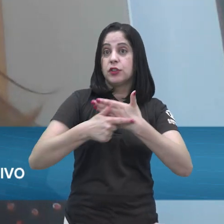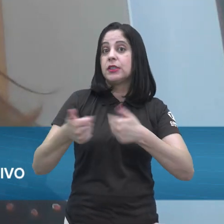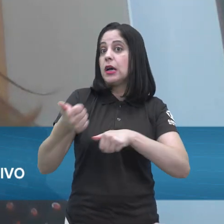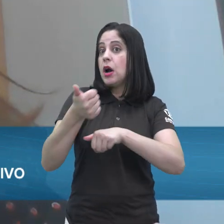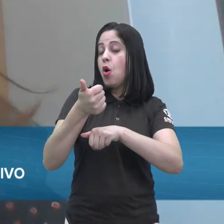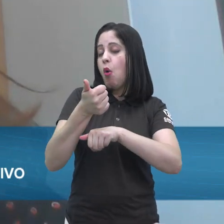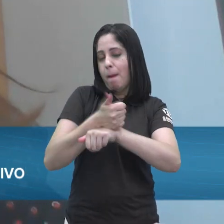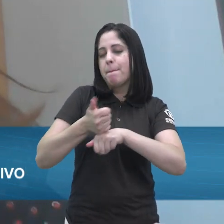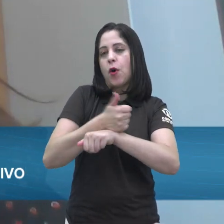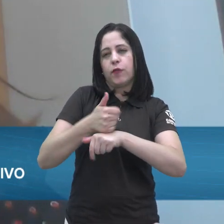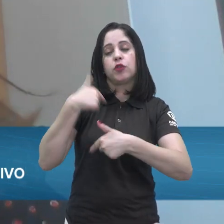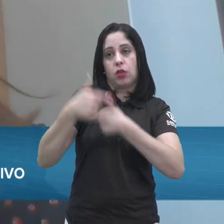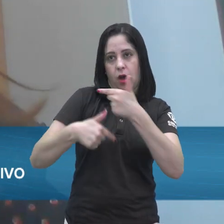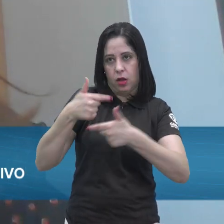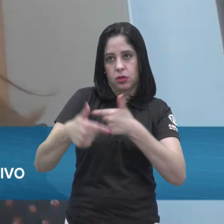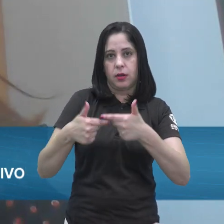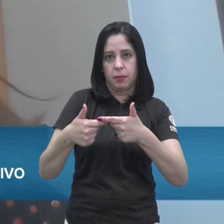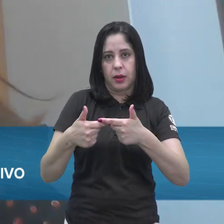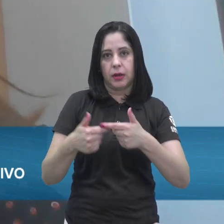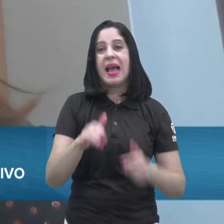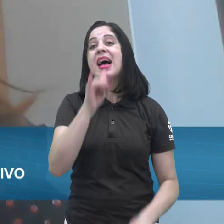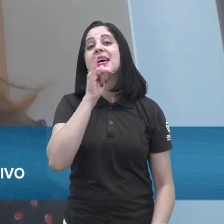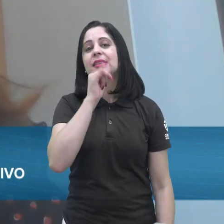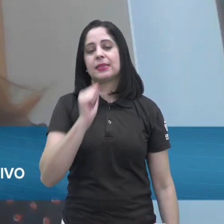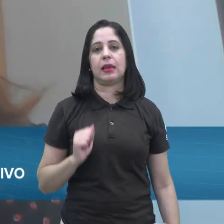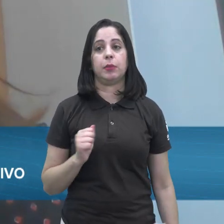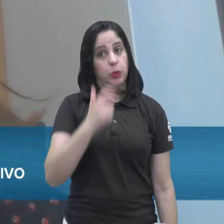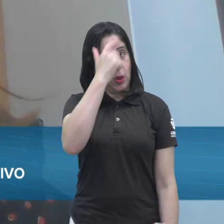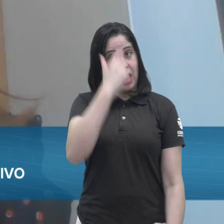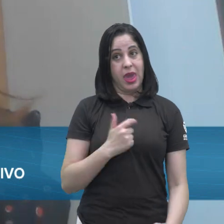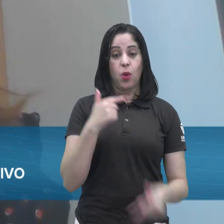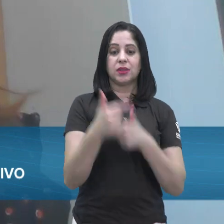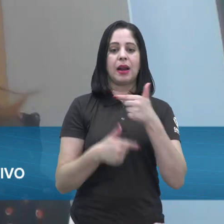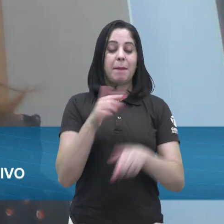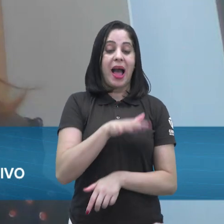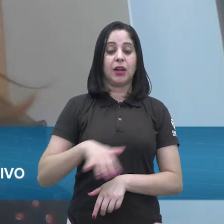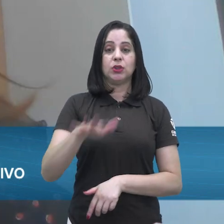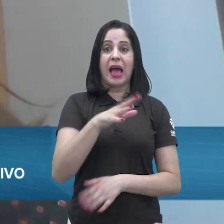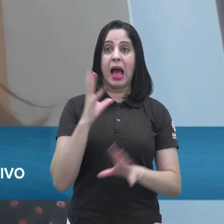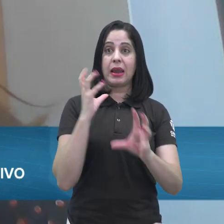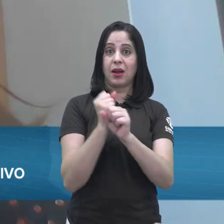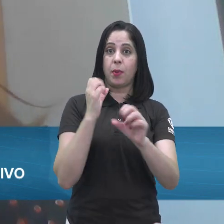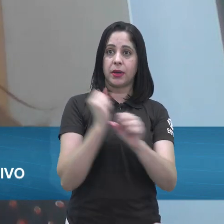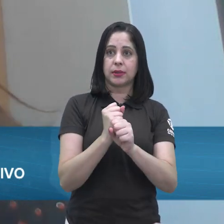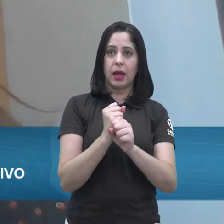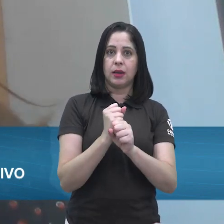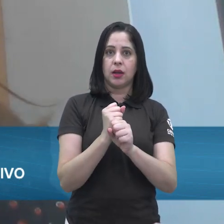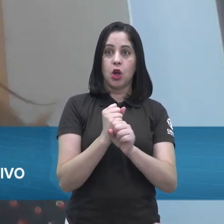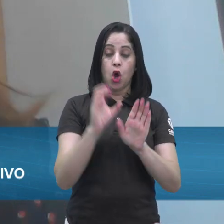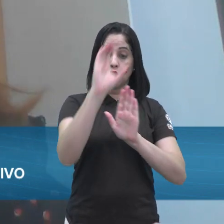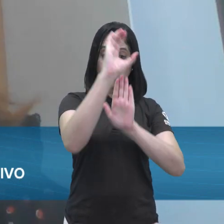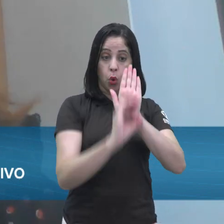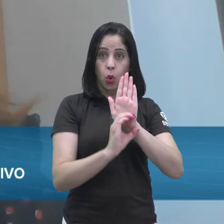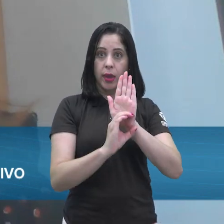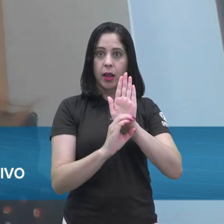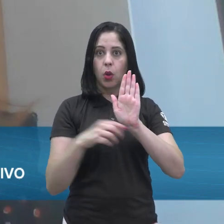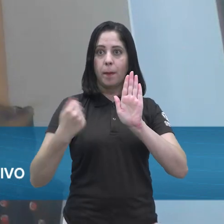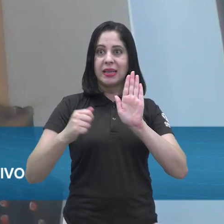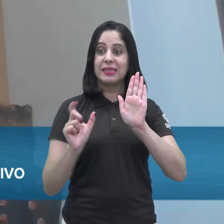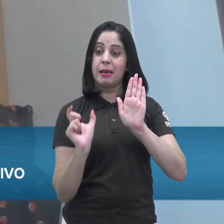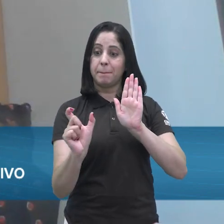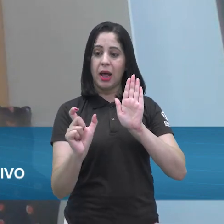aquela atividade que eu faço especificamente. Exemplo, se eu trabalho na área financeira, eu tenho que